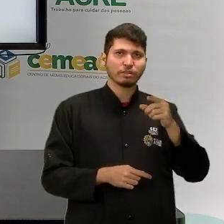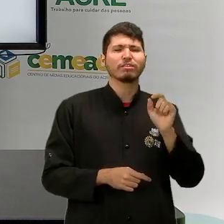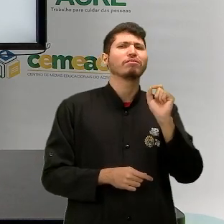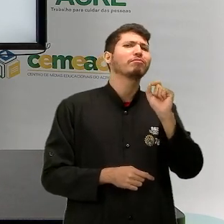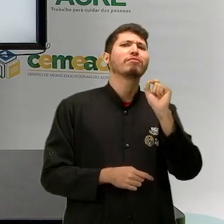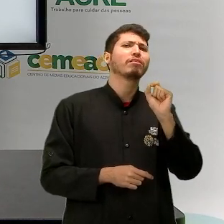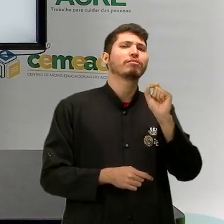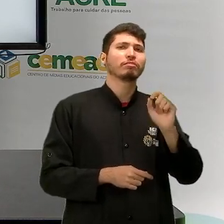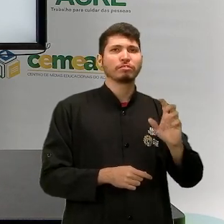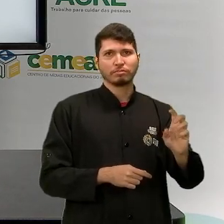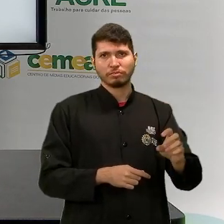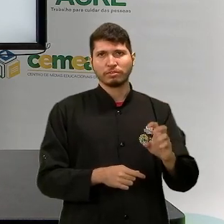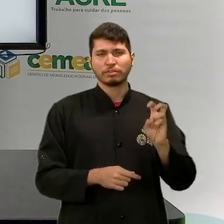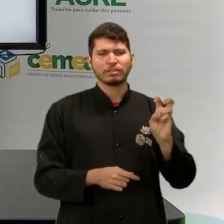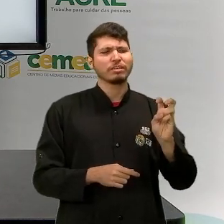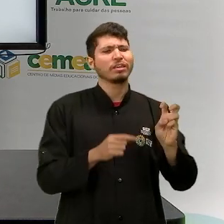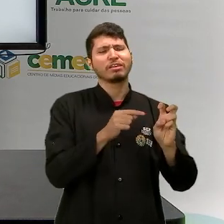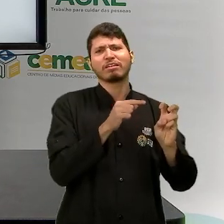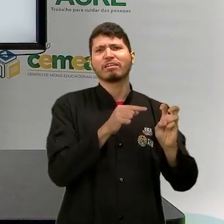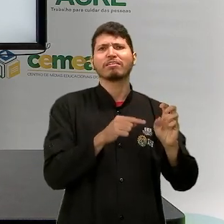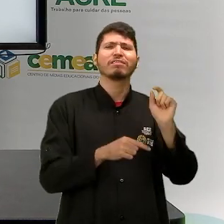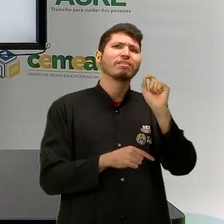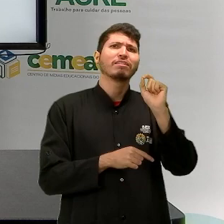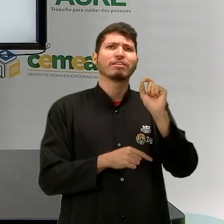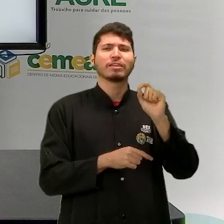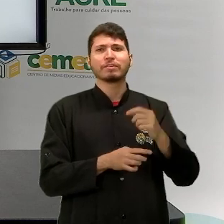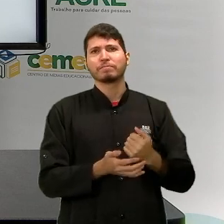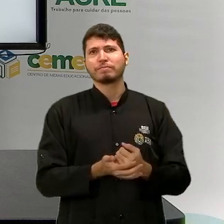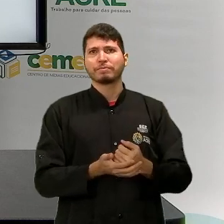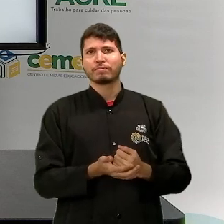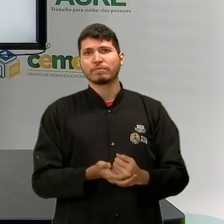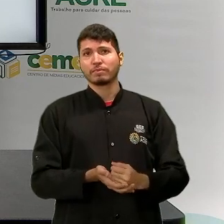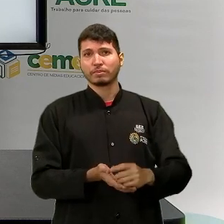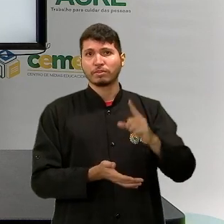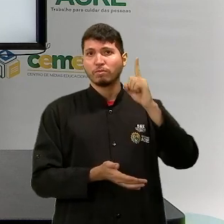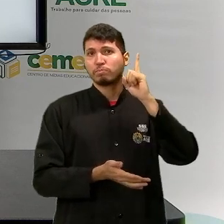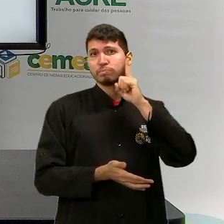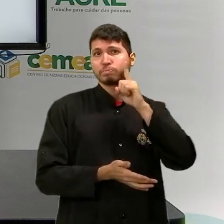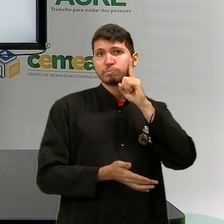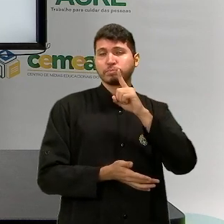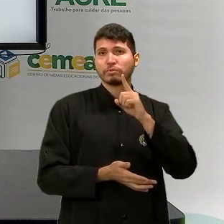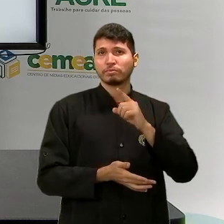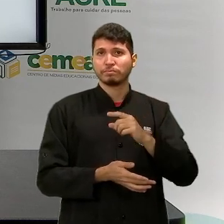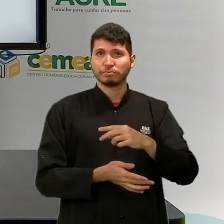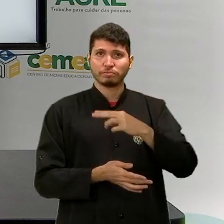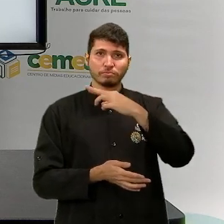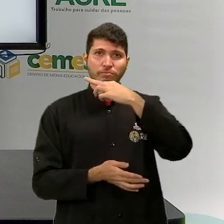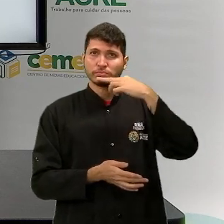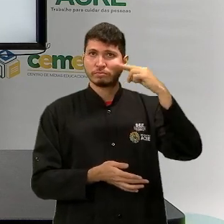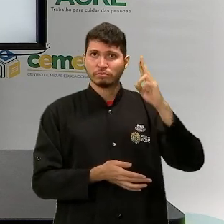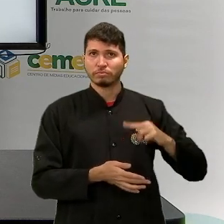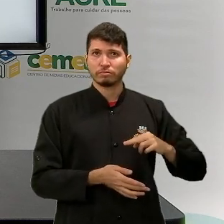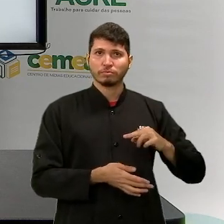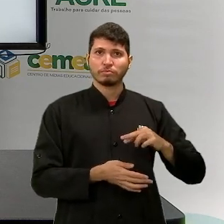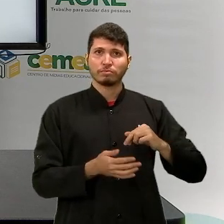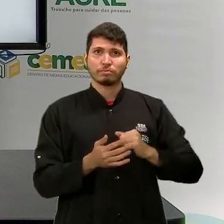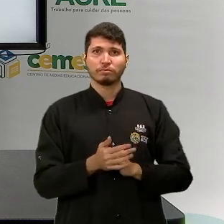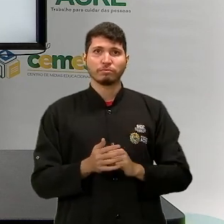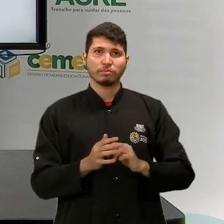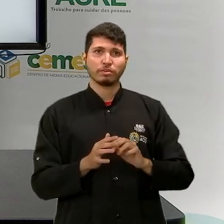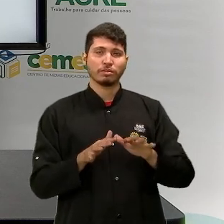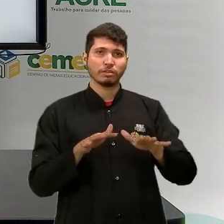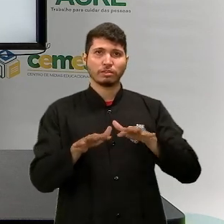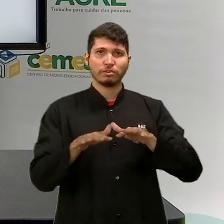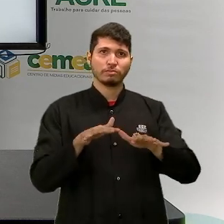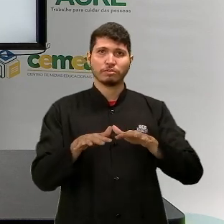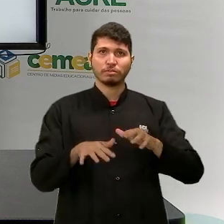falando de Estados Unidos, na época era União Soviética, agora é Rússia, Então Estados Unidos, Rússia, França, Reino Unido e a China.